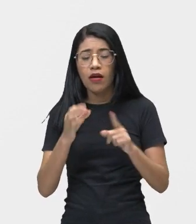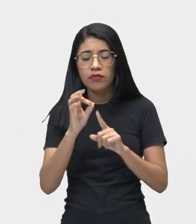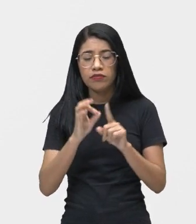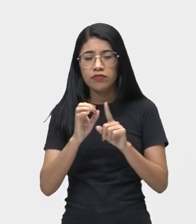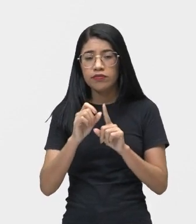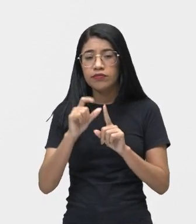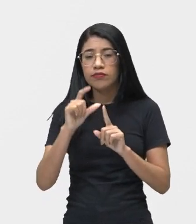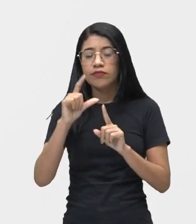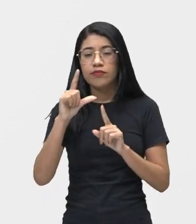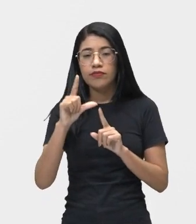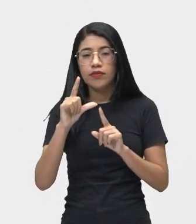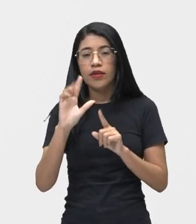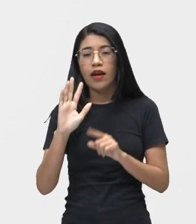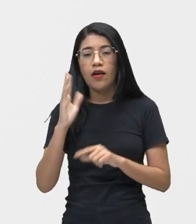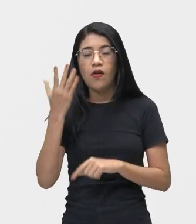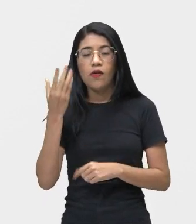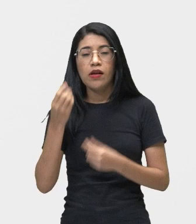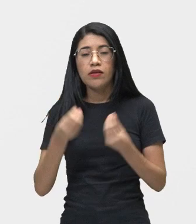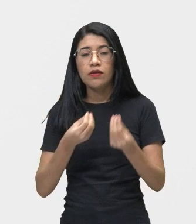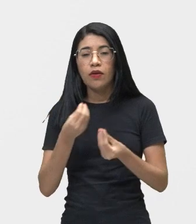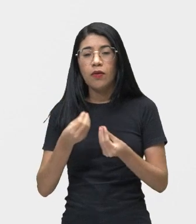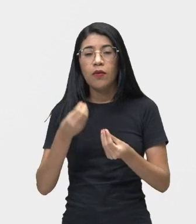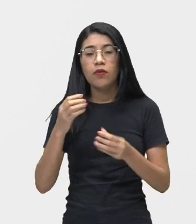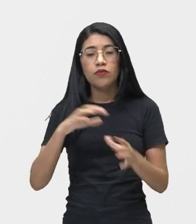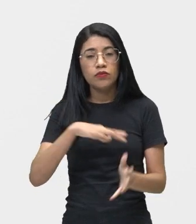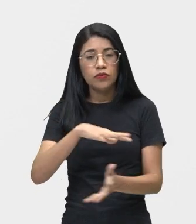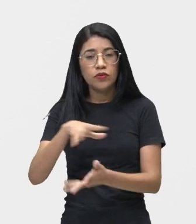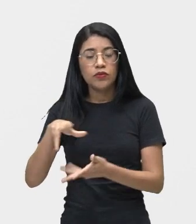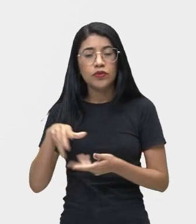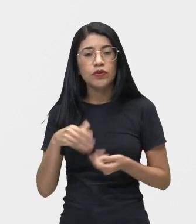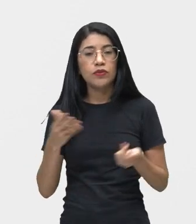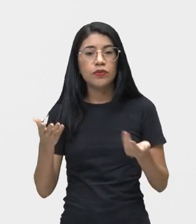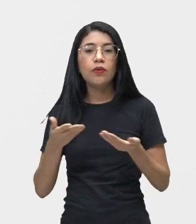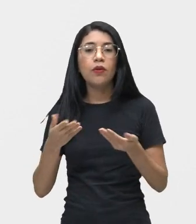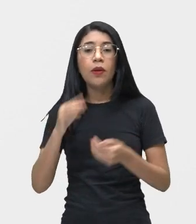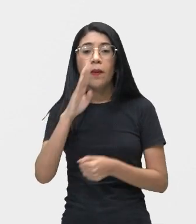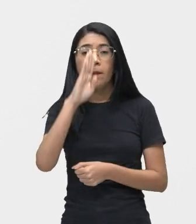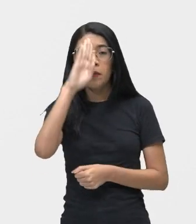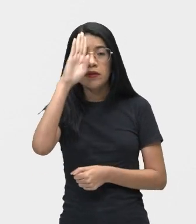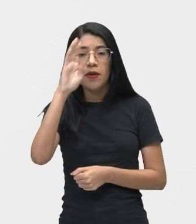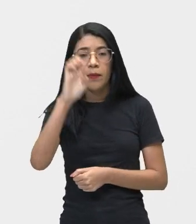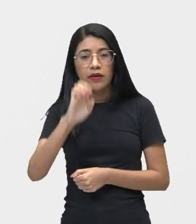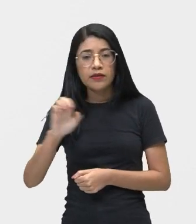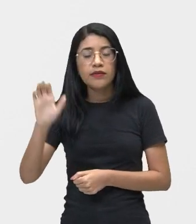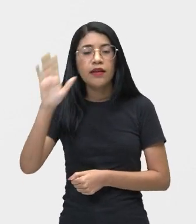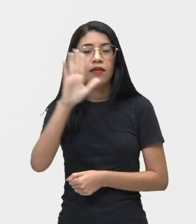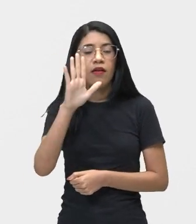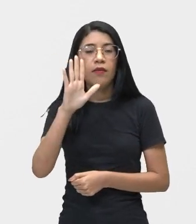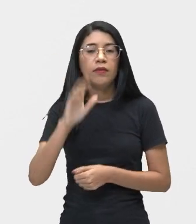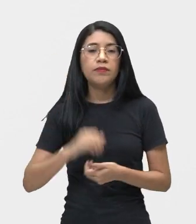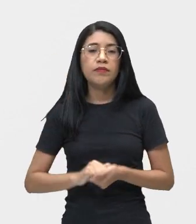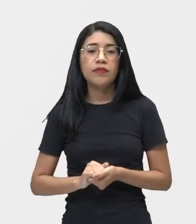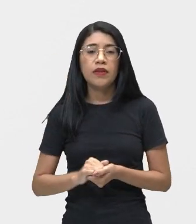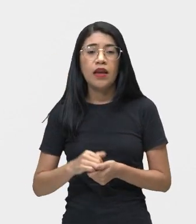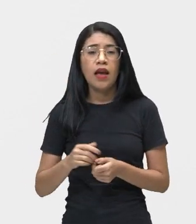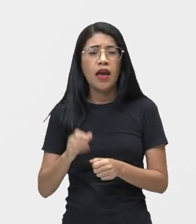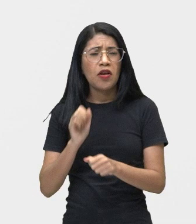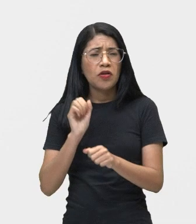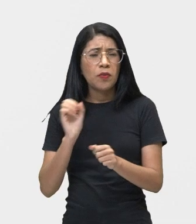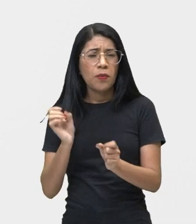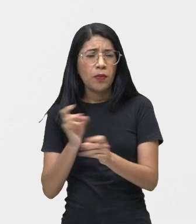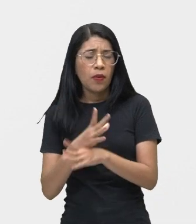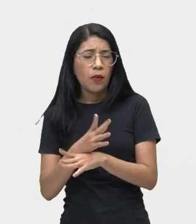como que está acontecendo no nosso mundo, principalmente lá na Europa. Eles não estavam preparados para